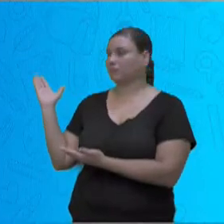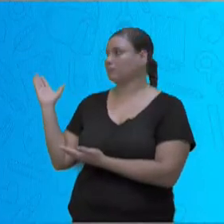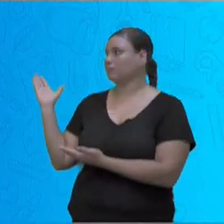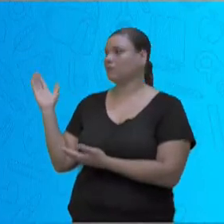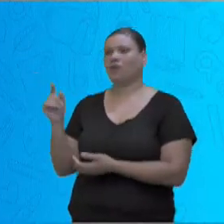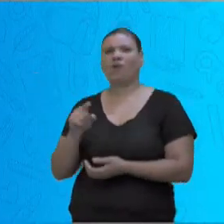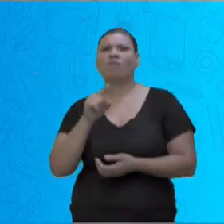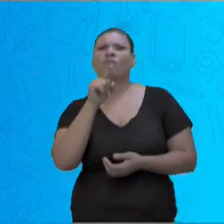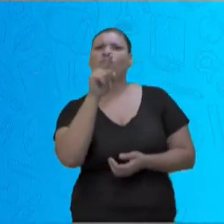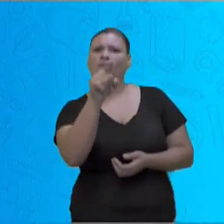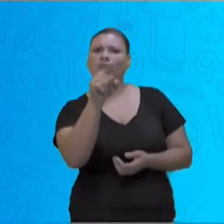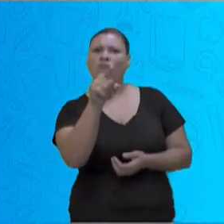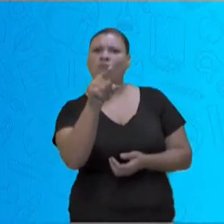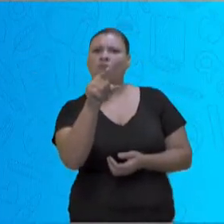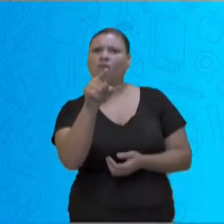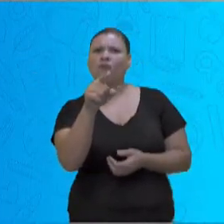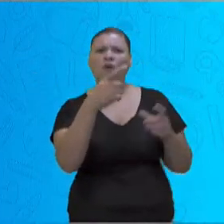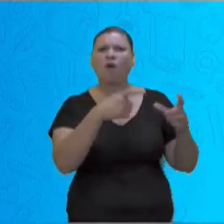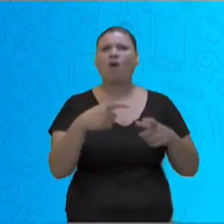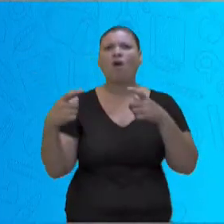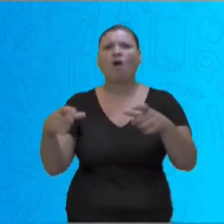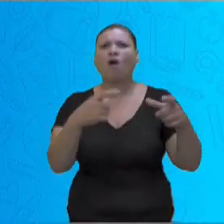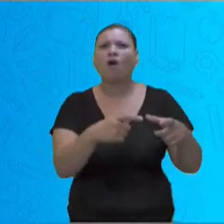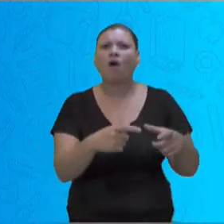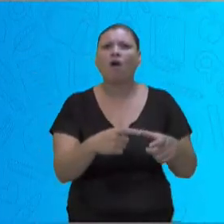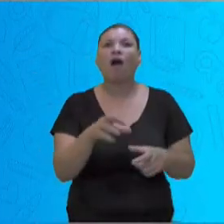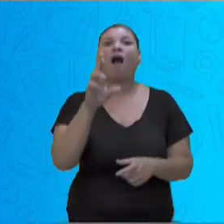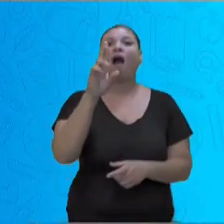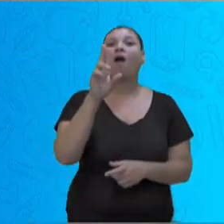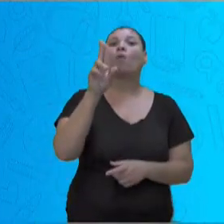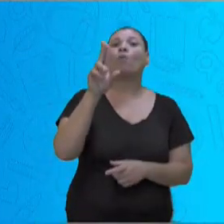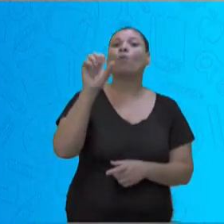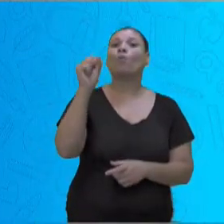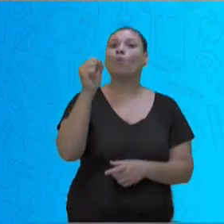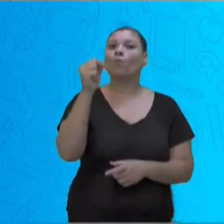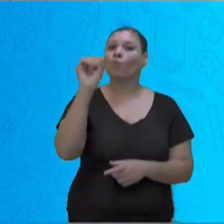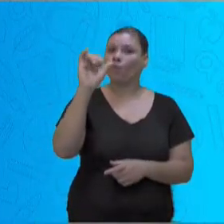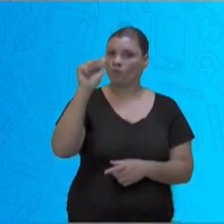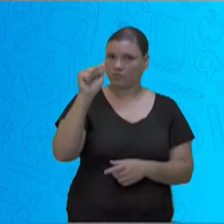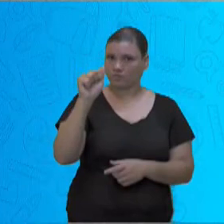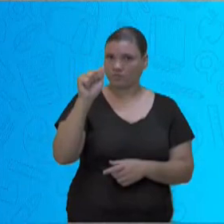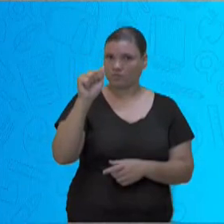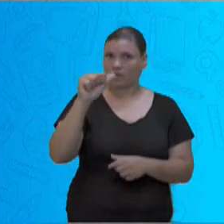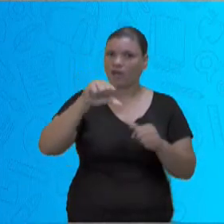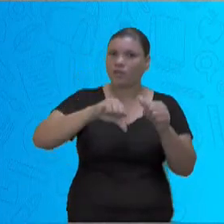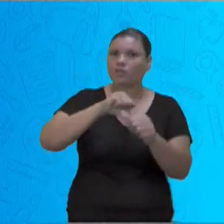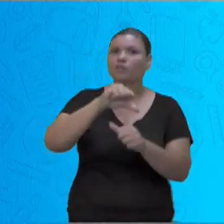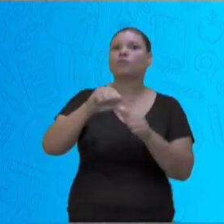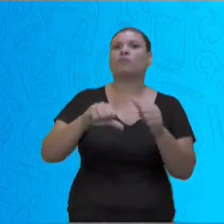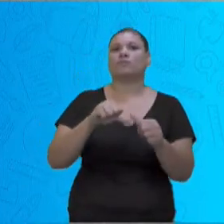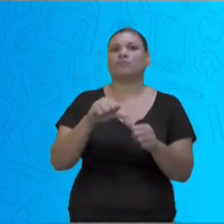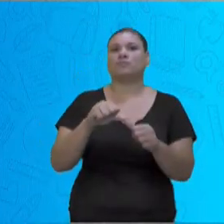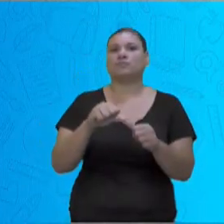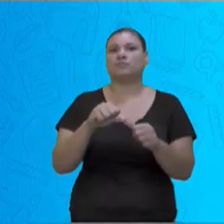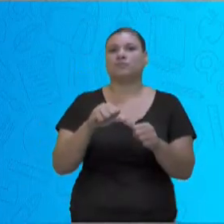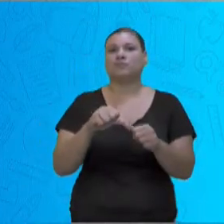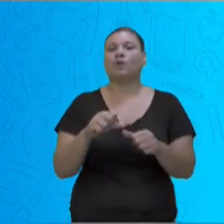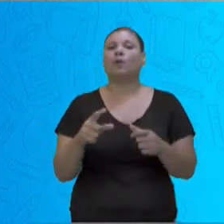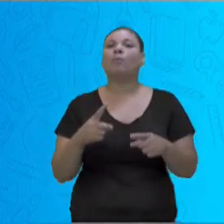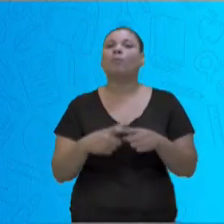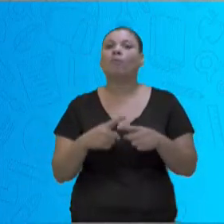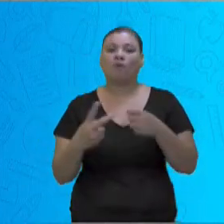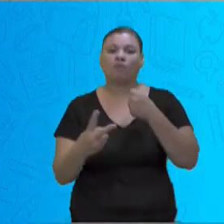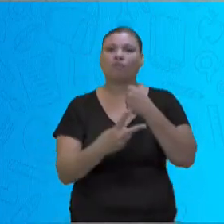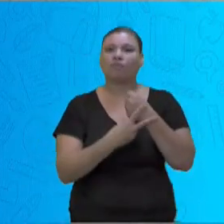da Rússia. Então, eu venho sempre na interrogativa colocando o verbo to be em primeiro lugar.